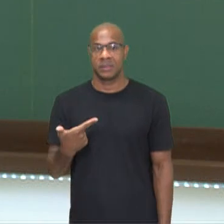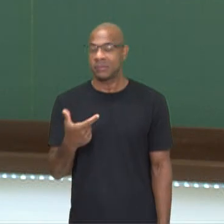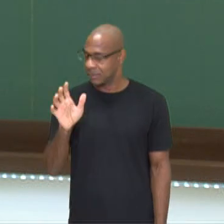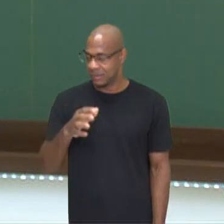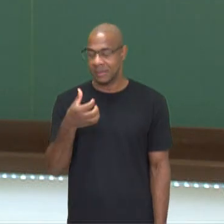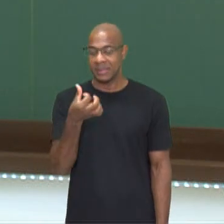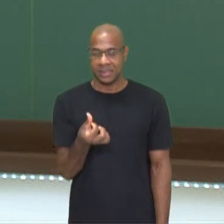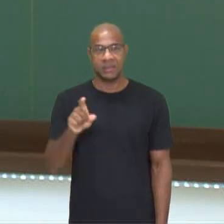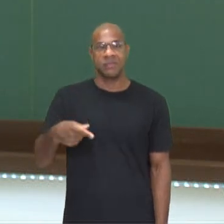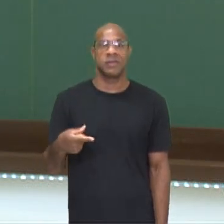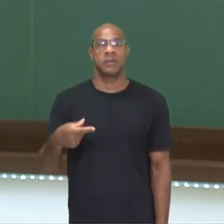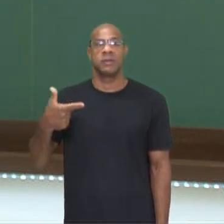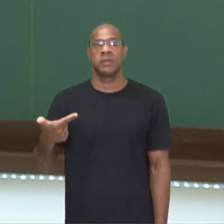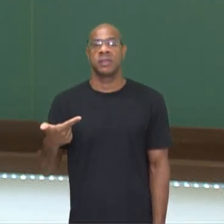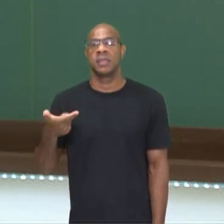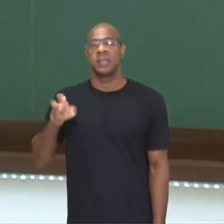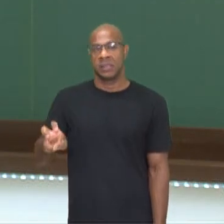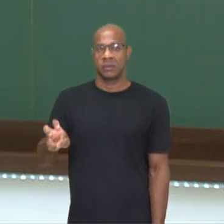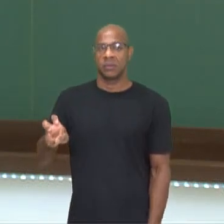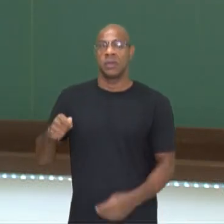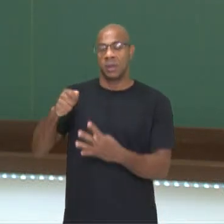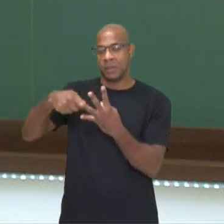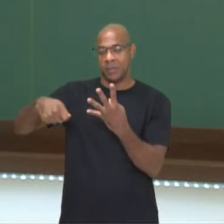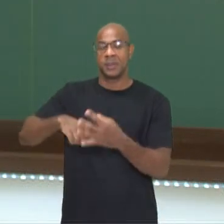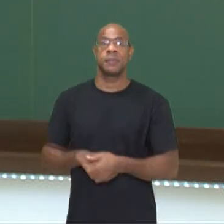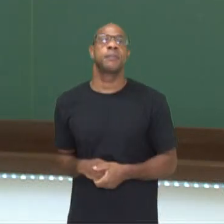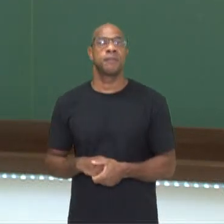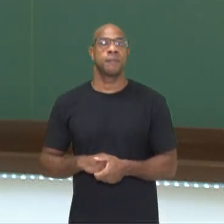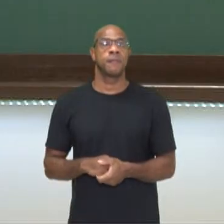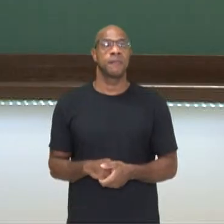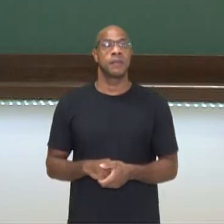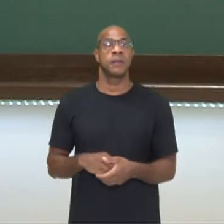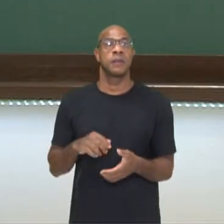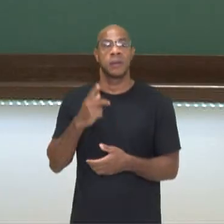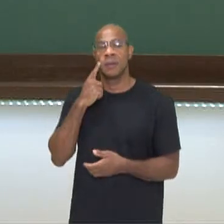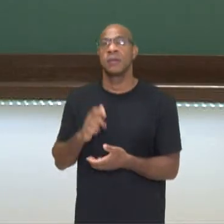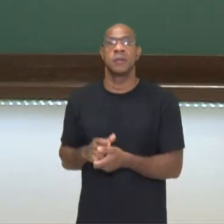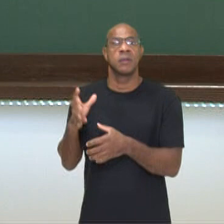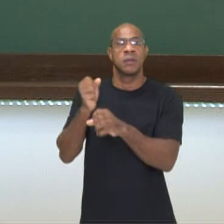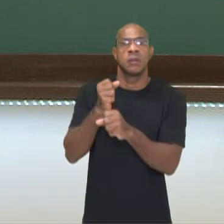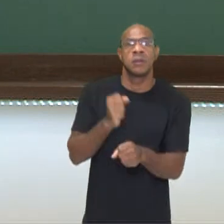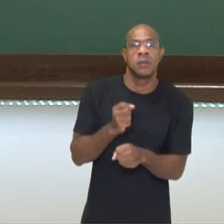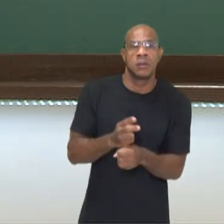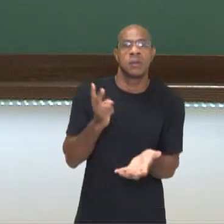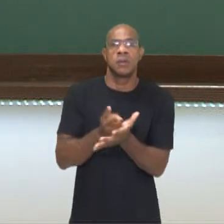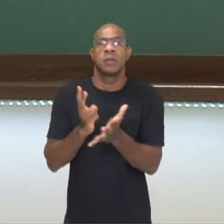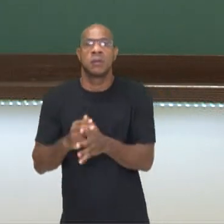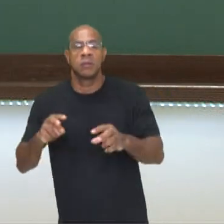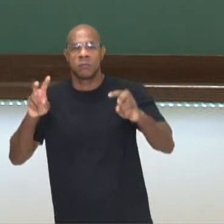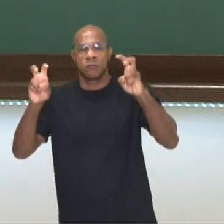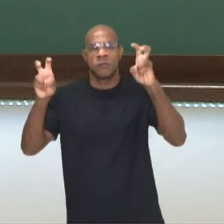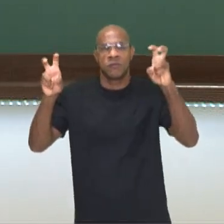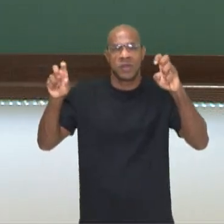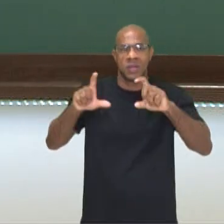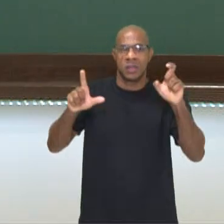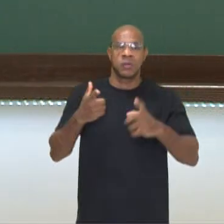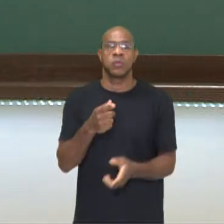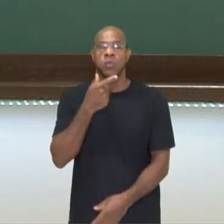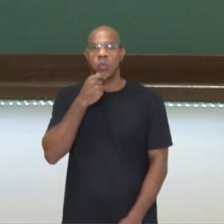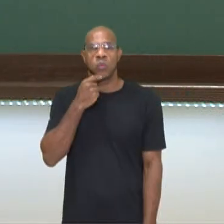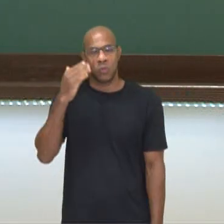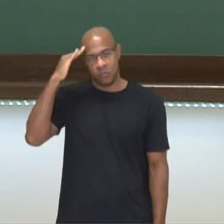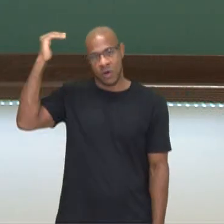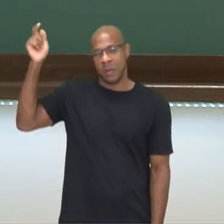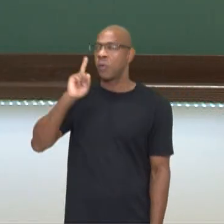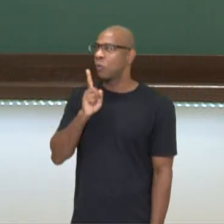6,25% ao mês. Legal? Aqui, em todas as aulas de educação financeira, nós vamos sempre deixar uma frase desse autor aqui do Pai Rico,